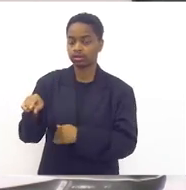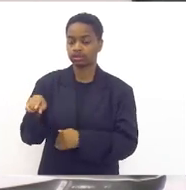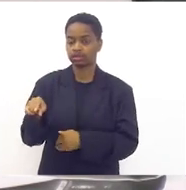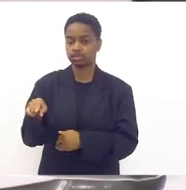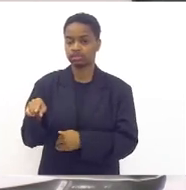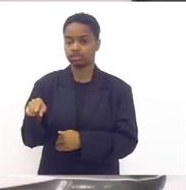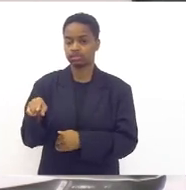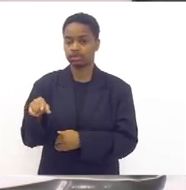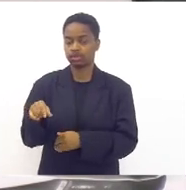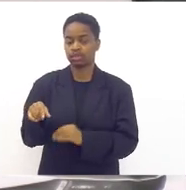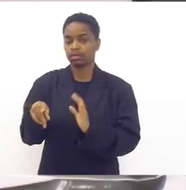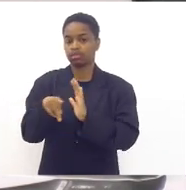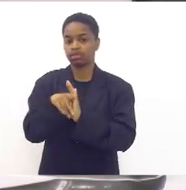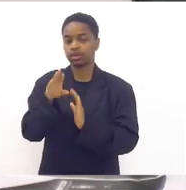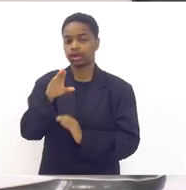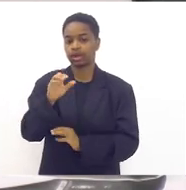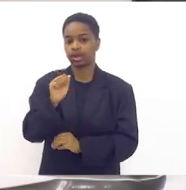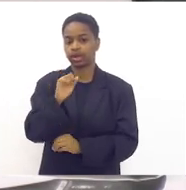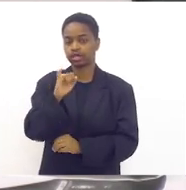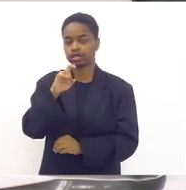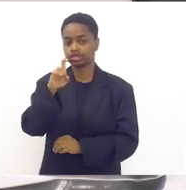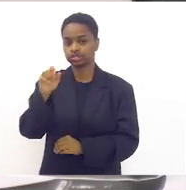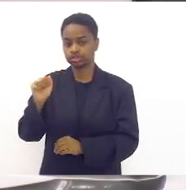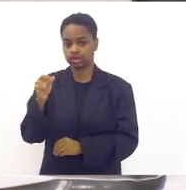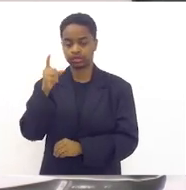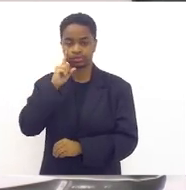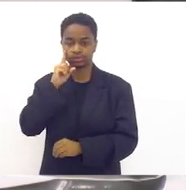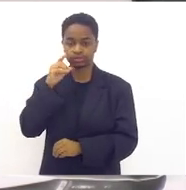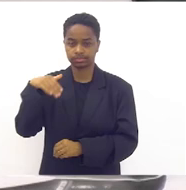da conta do caixa do Tesouro do dia a dia.